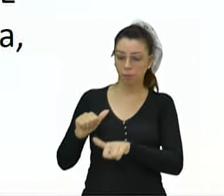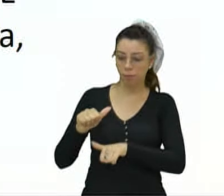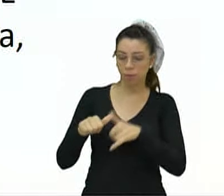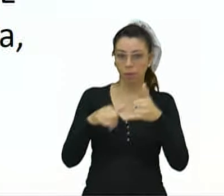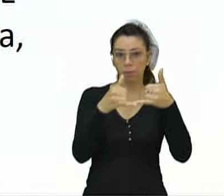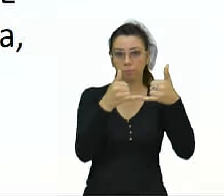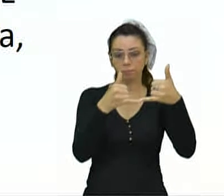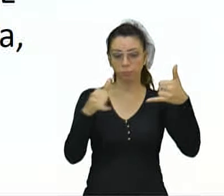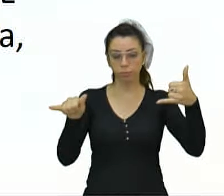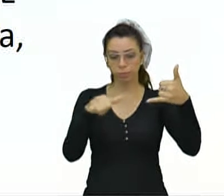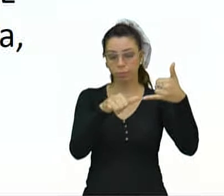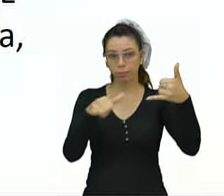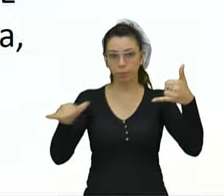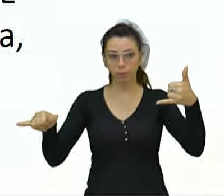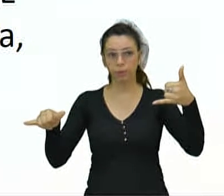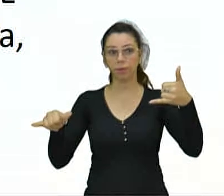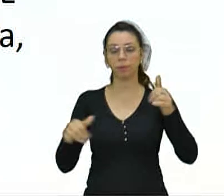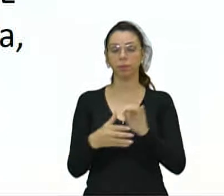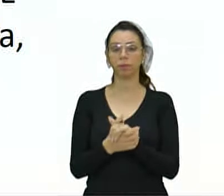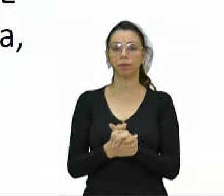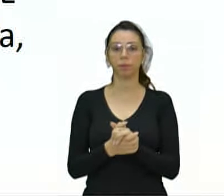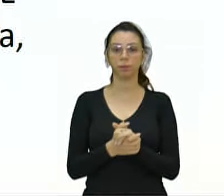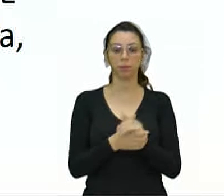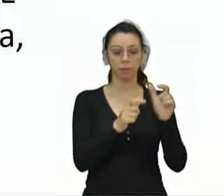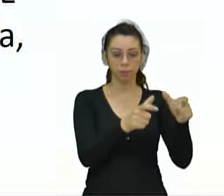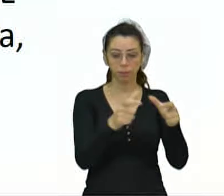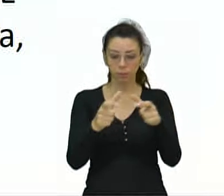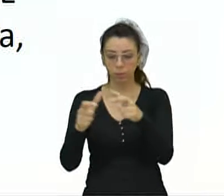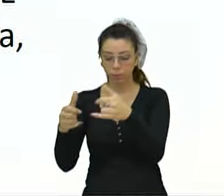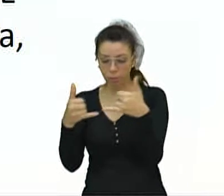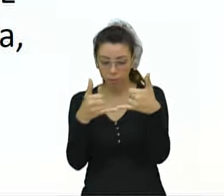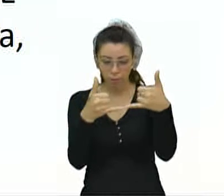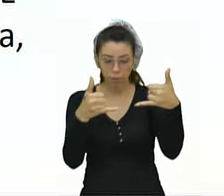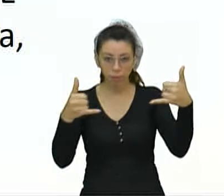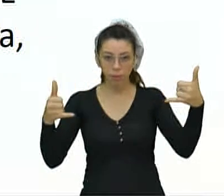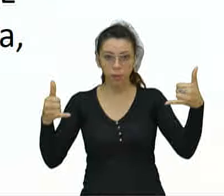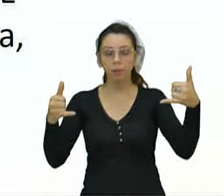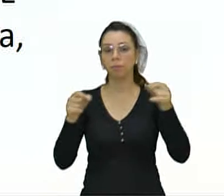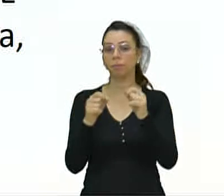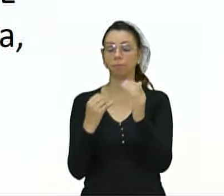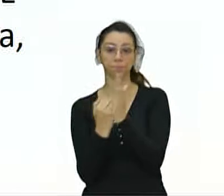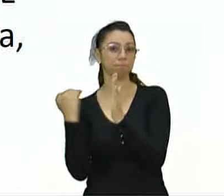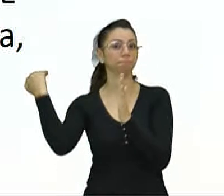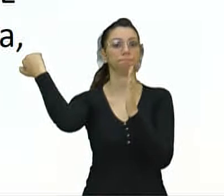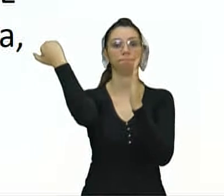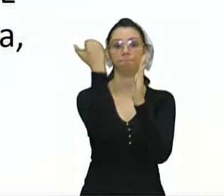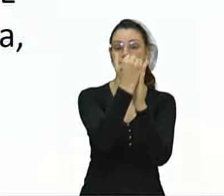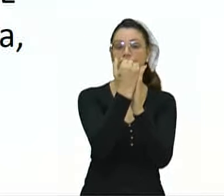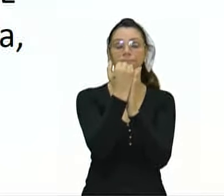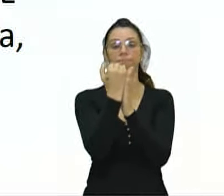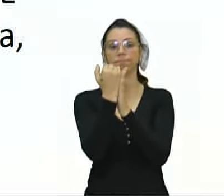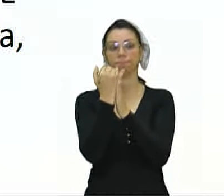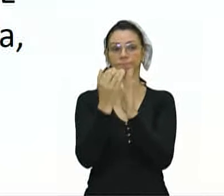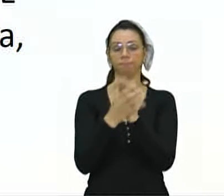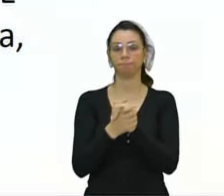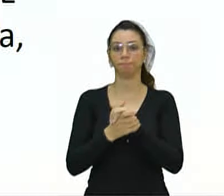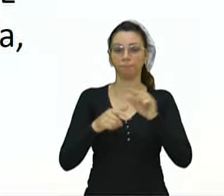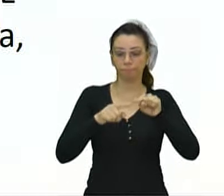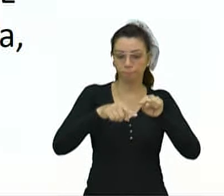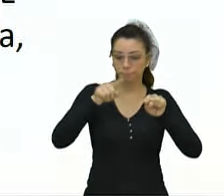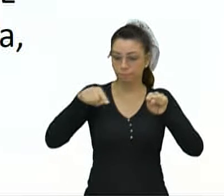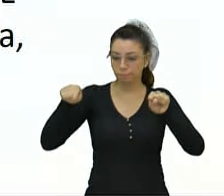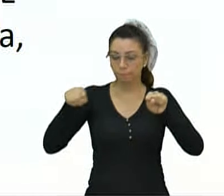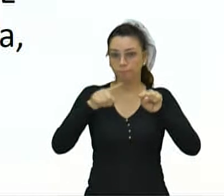a energia entre os pontos é realizado por linhas de transmissão de alta potência, usando corrente alternada.